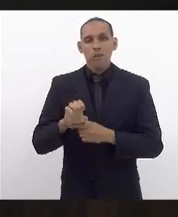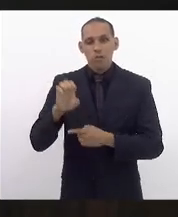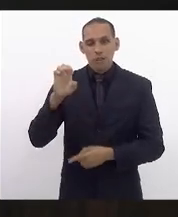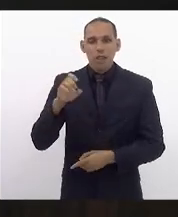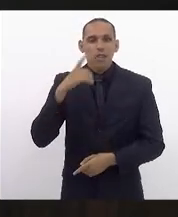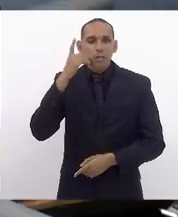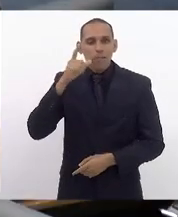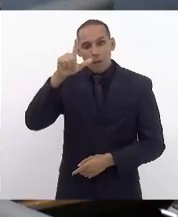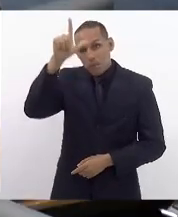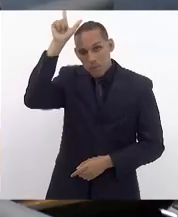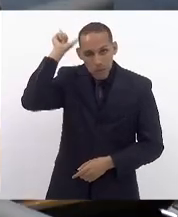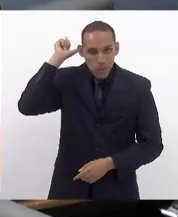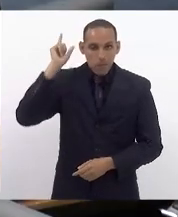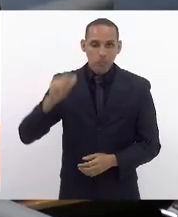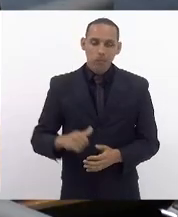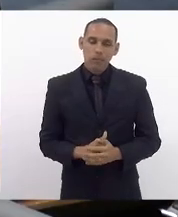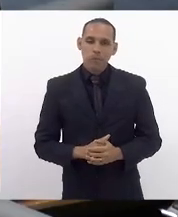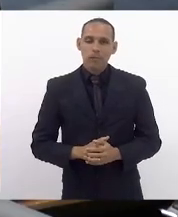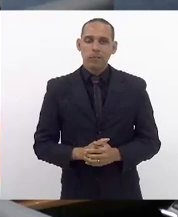Paulo.